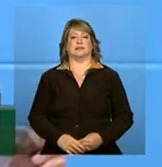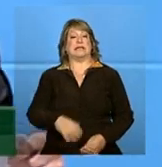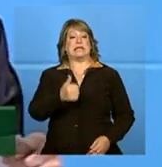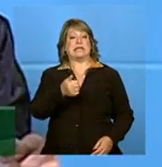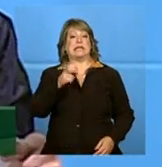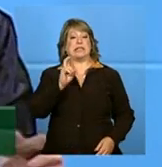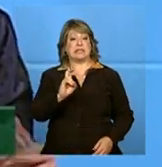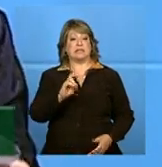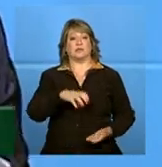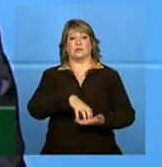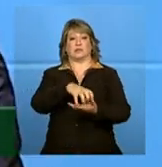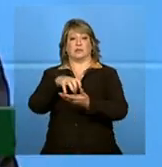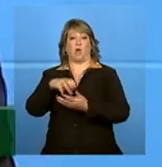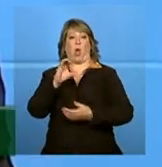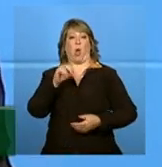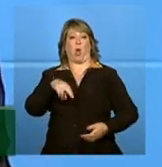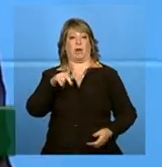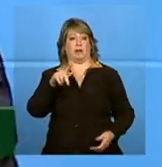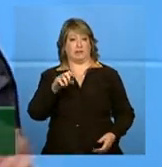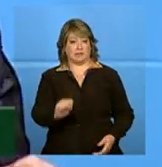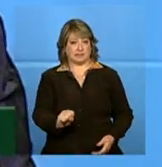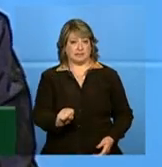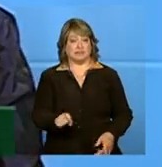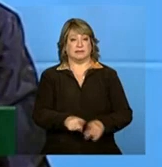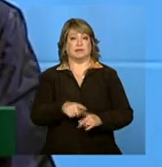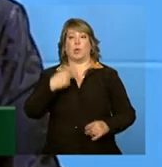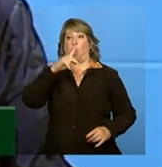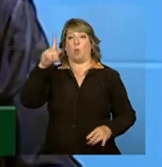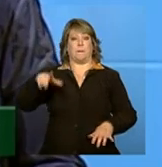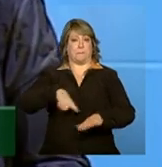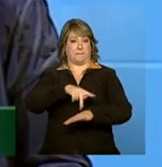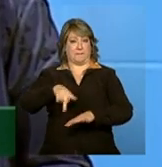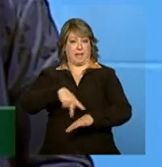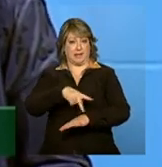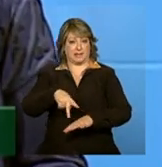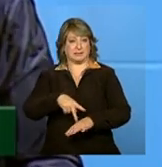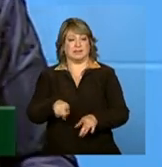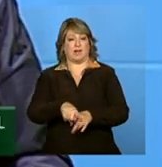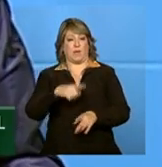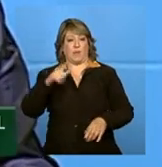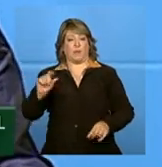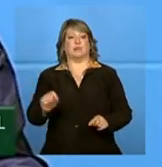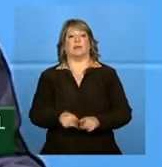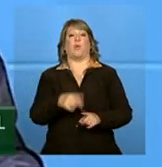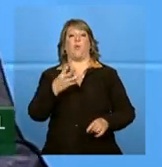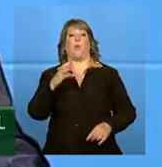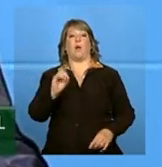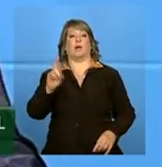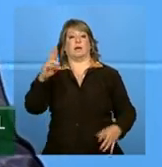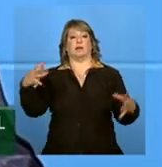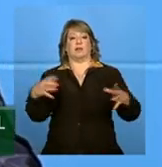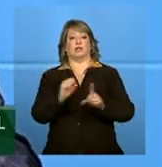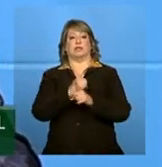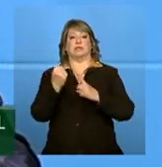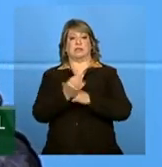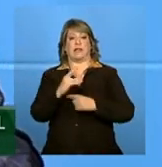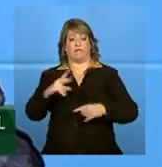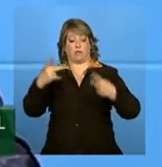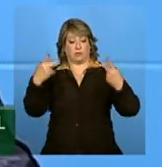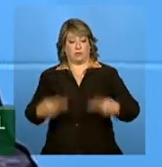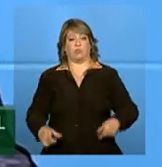15 organizações não governamentais internacionais, 40 representações da sociedade civil